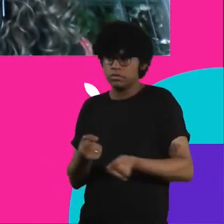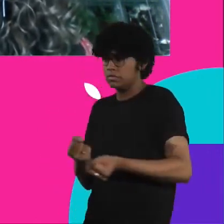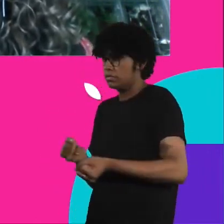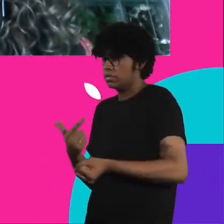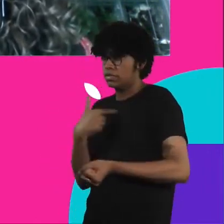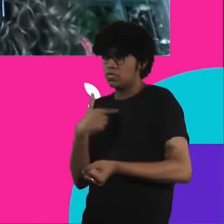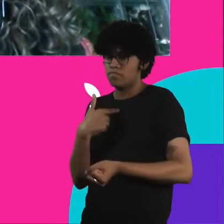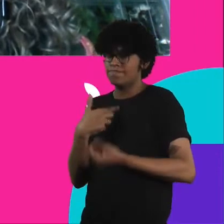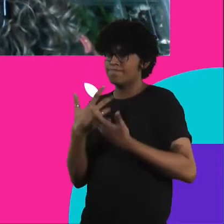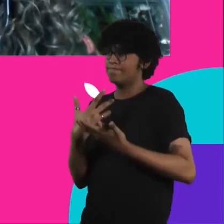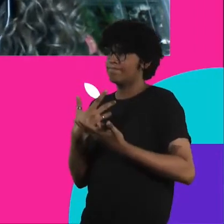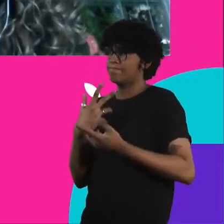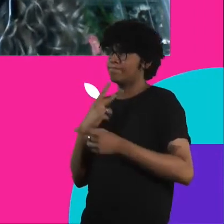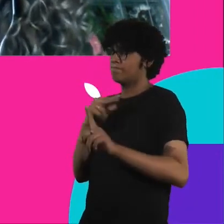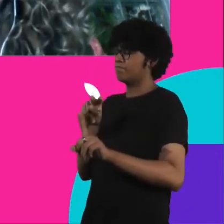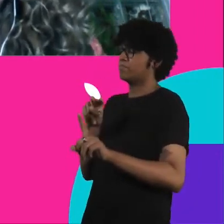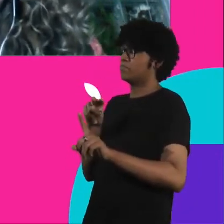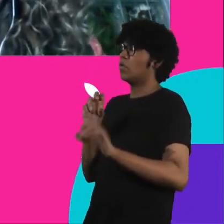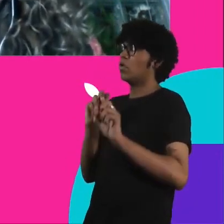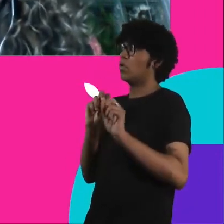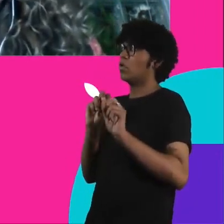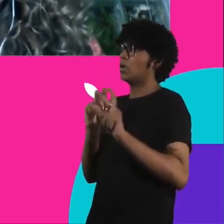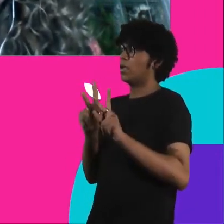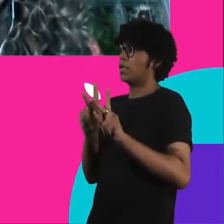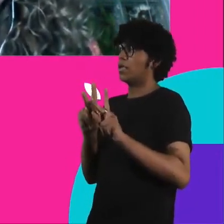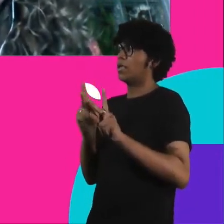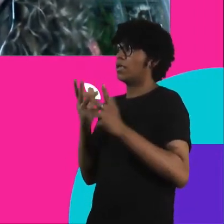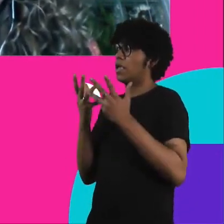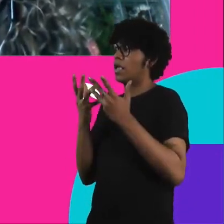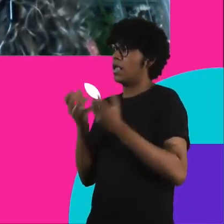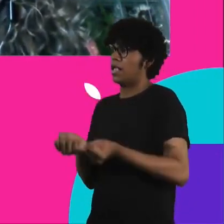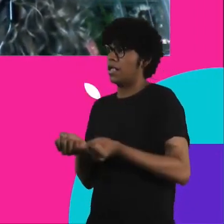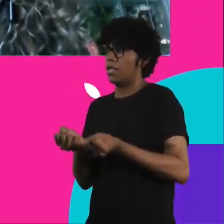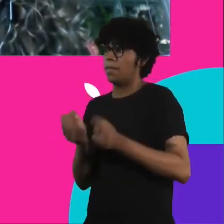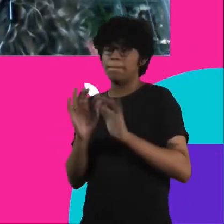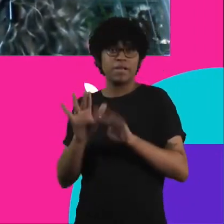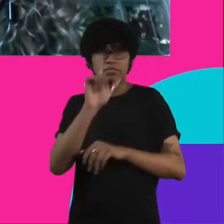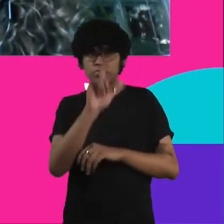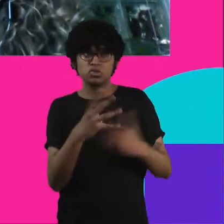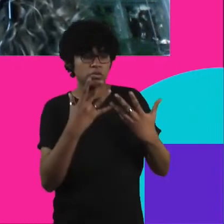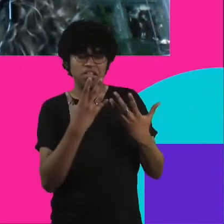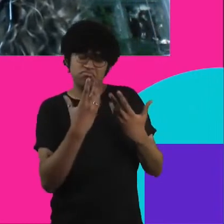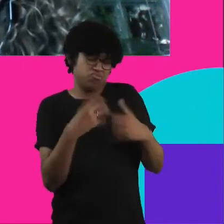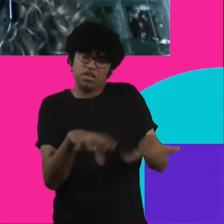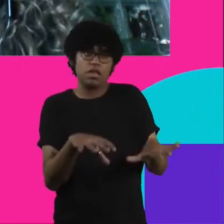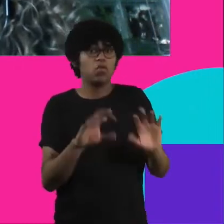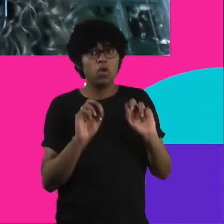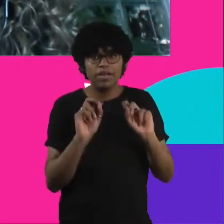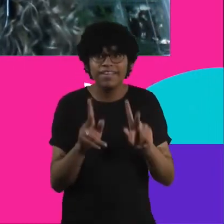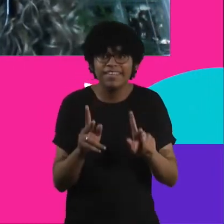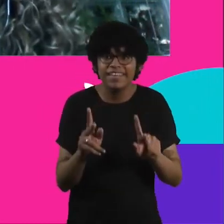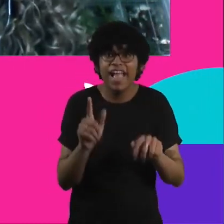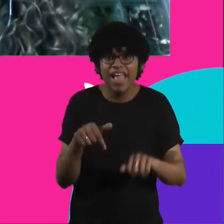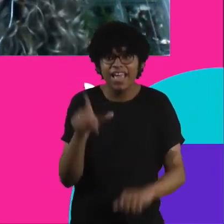No meu ponto de vista, eu vou topar isso. A Dierê pode dizer, não, eu não quero. E tudo bem, tem que ser uma opção